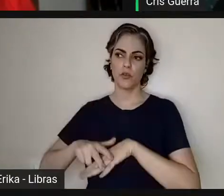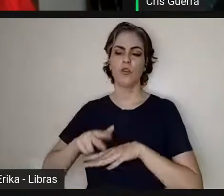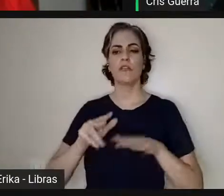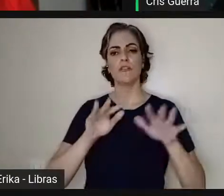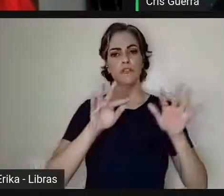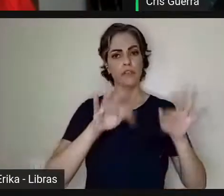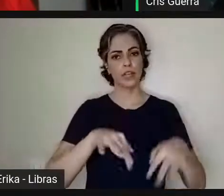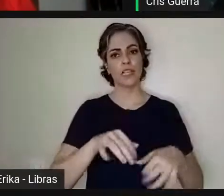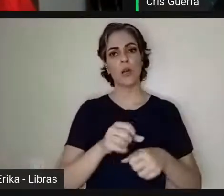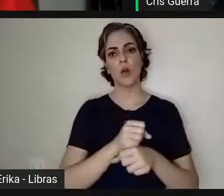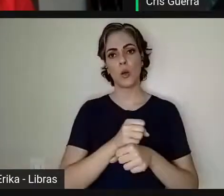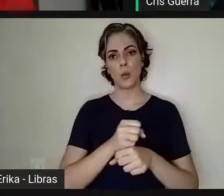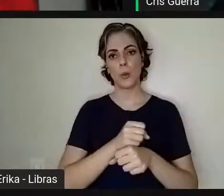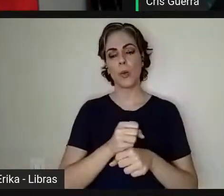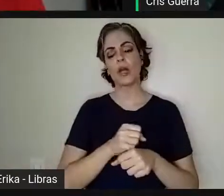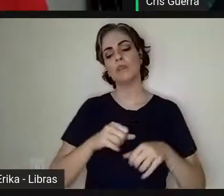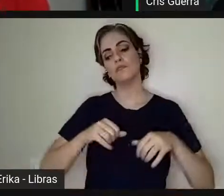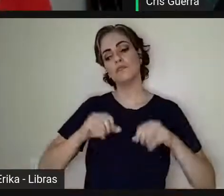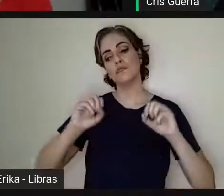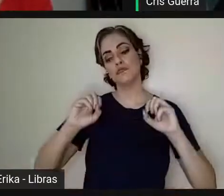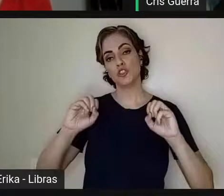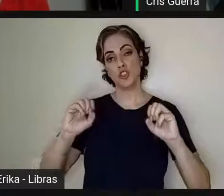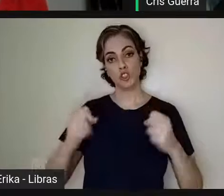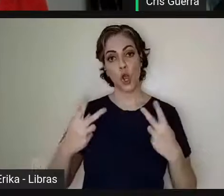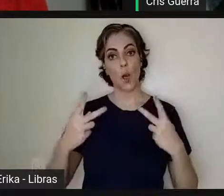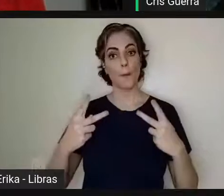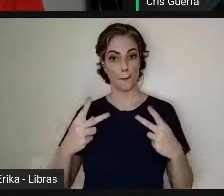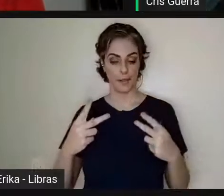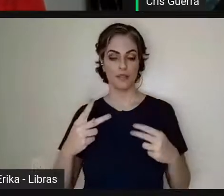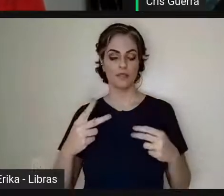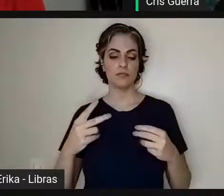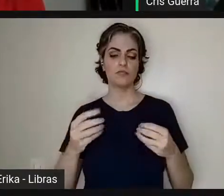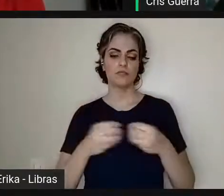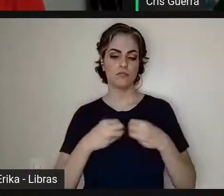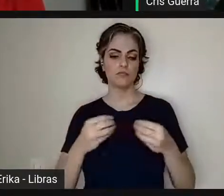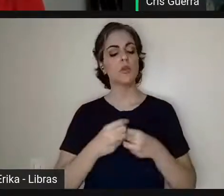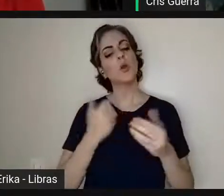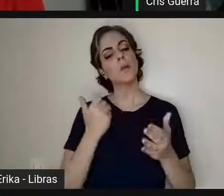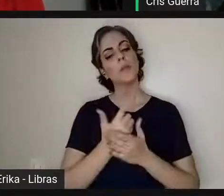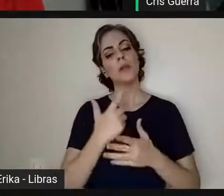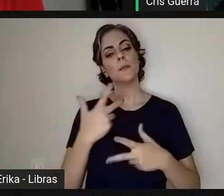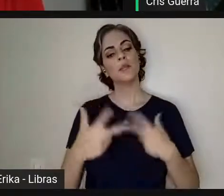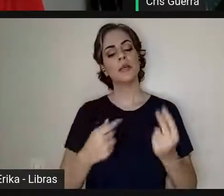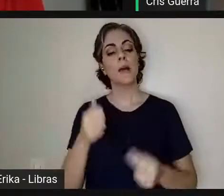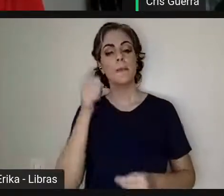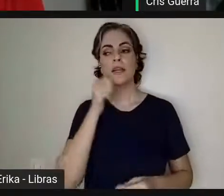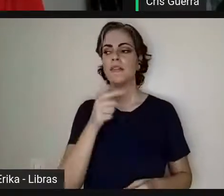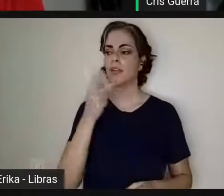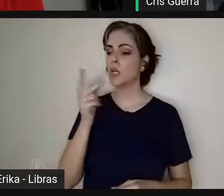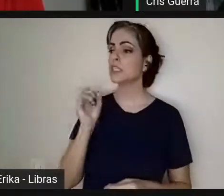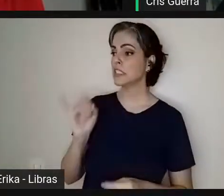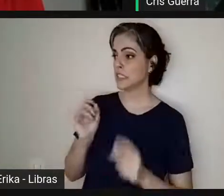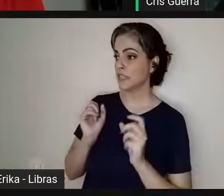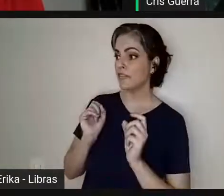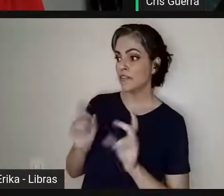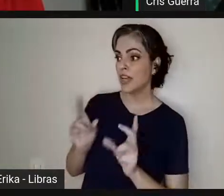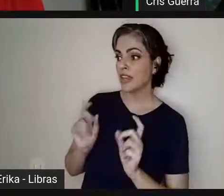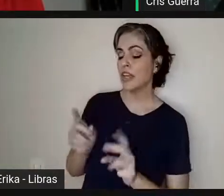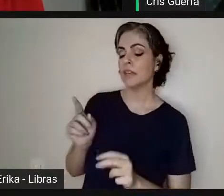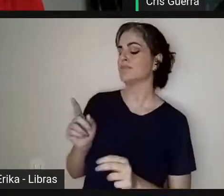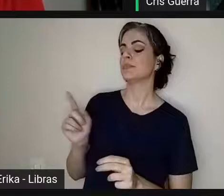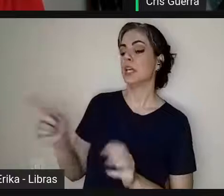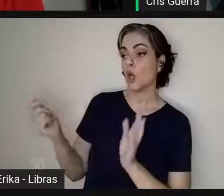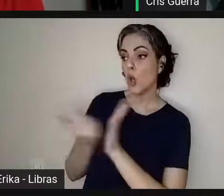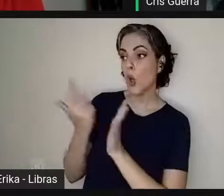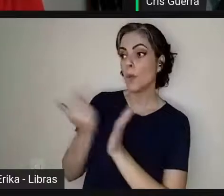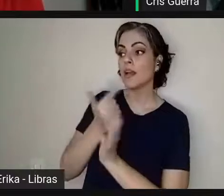comprando um presente e tal, e a menina da loja falou comigo assim, se você comprar mais, você ganha mais cupons para ganhar o carro e tal.